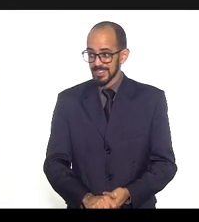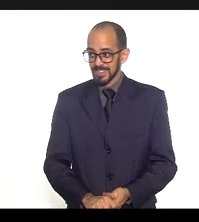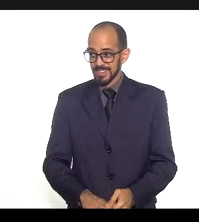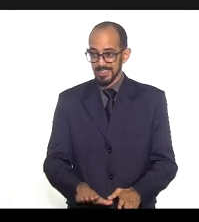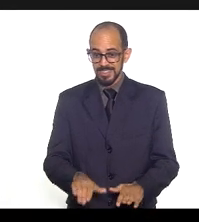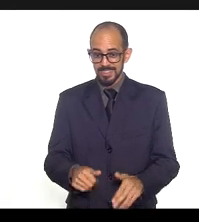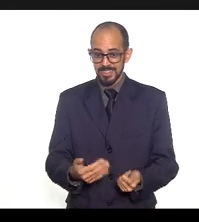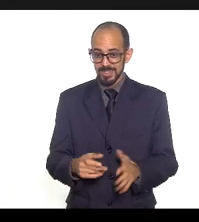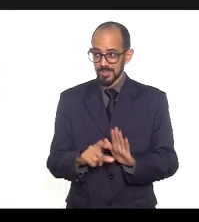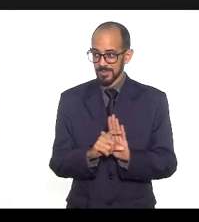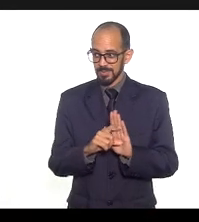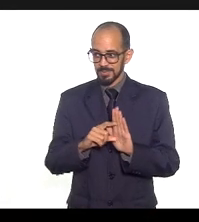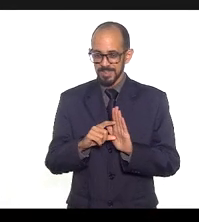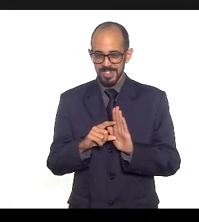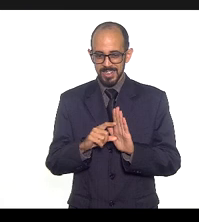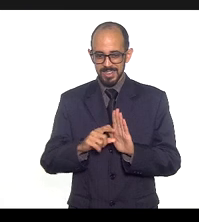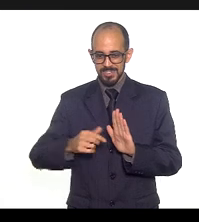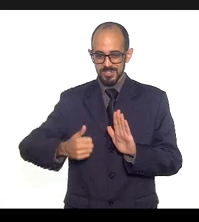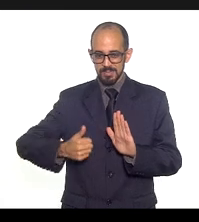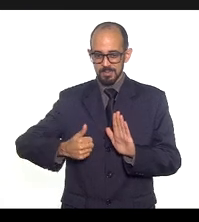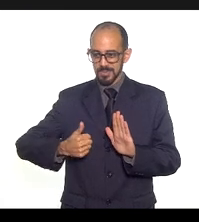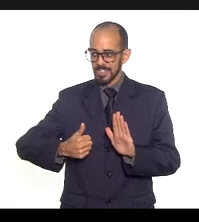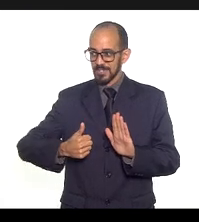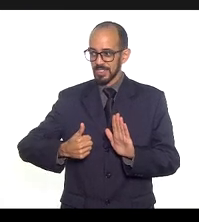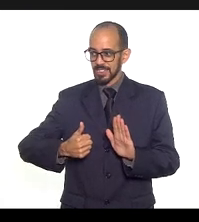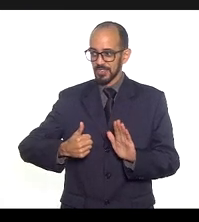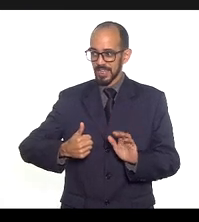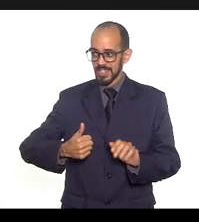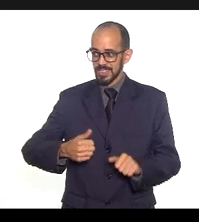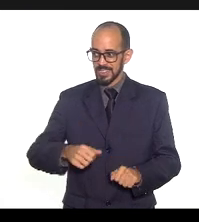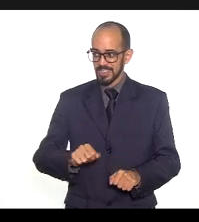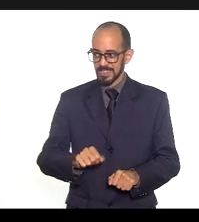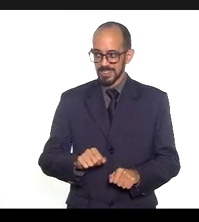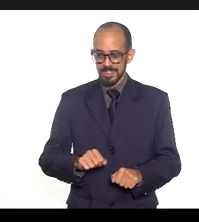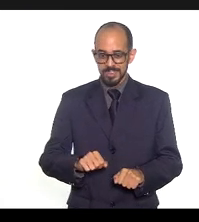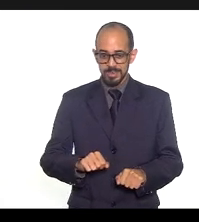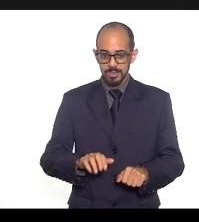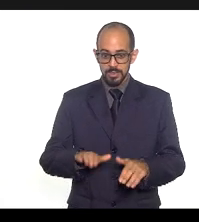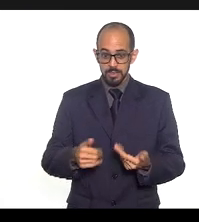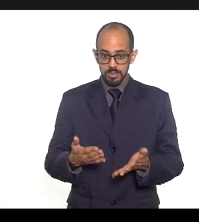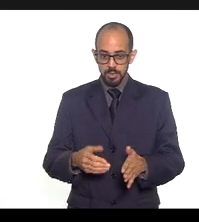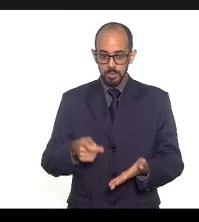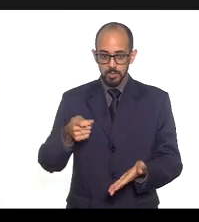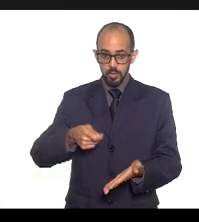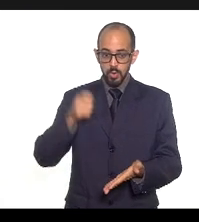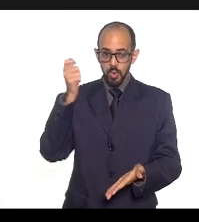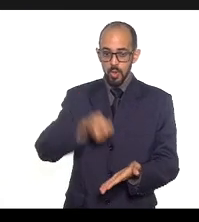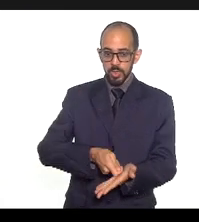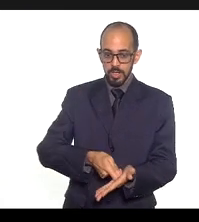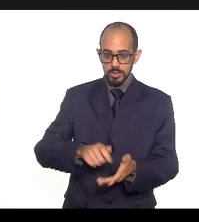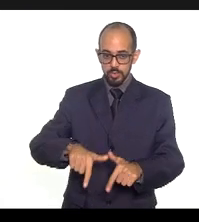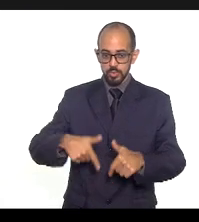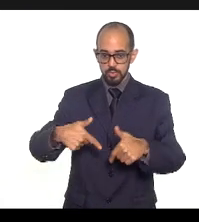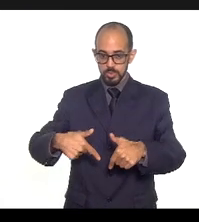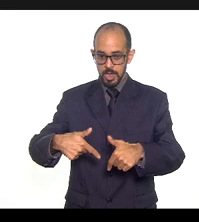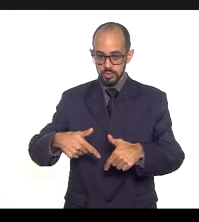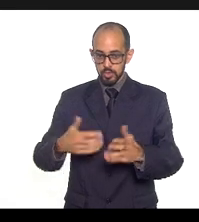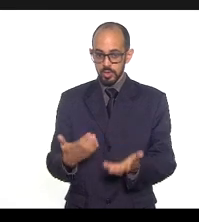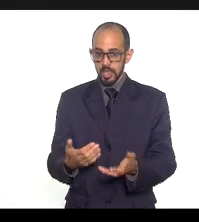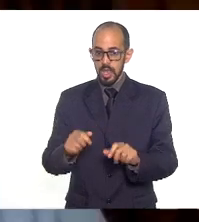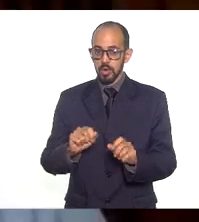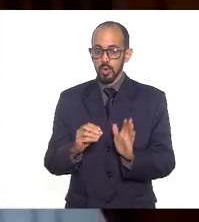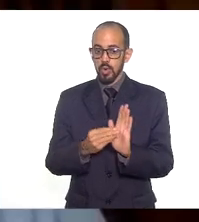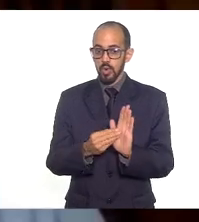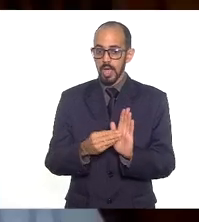no parágrafo 1º do artigo 2º está escrito assim, no caso de condenação pela prática dos atos, eu queria propor o trânsito em